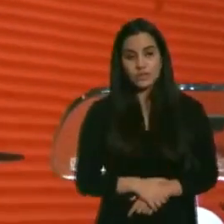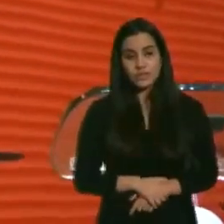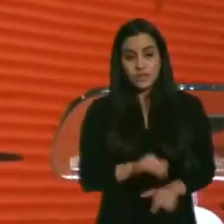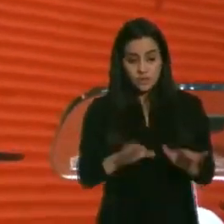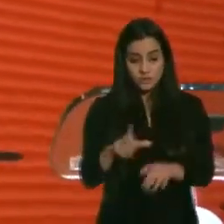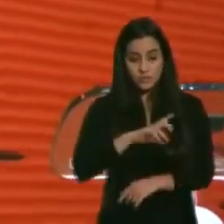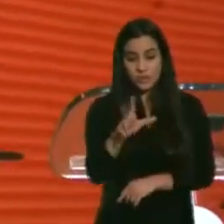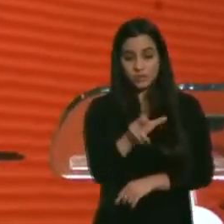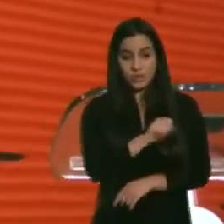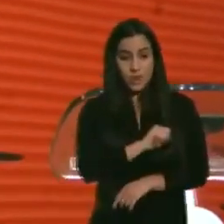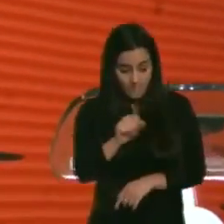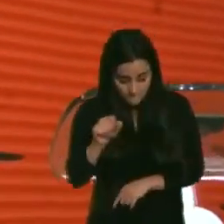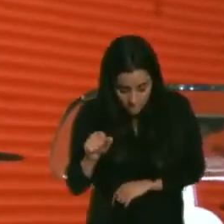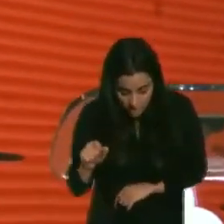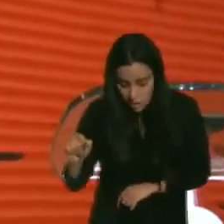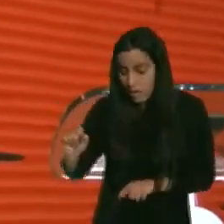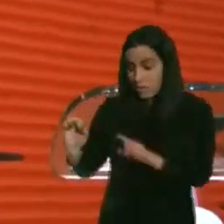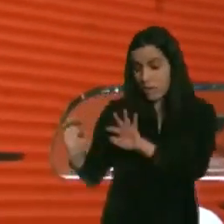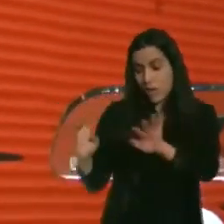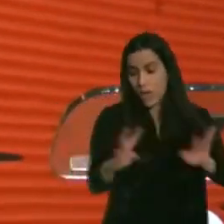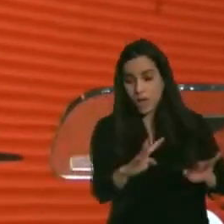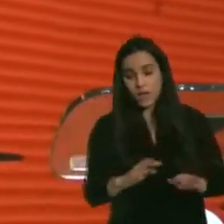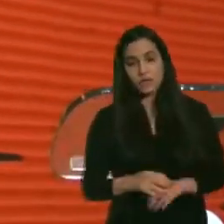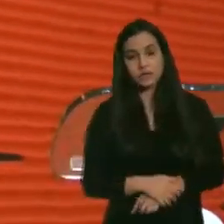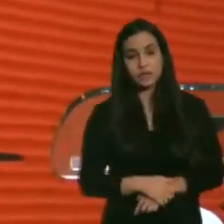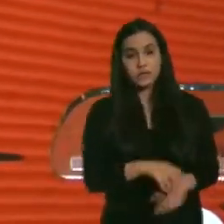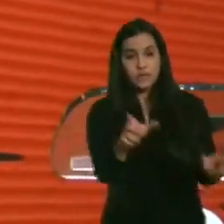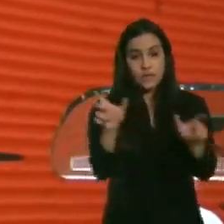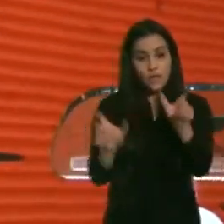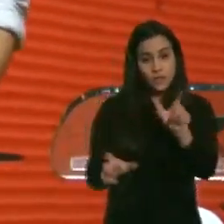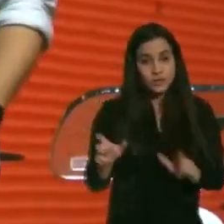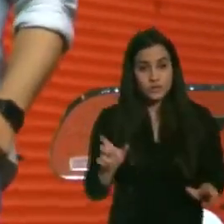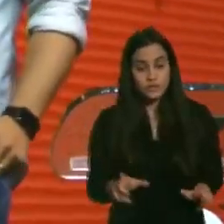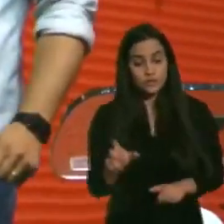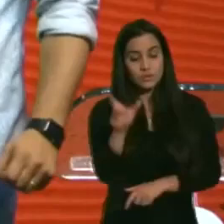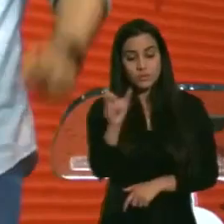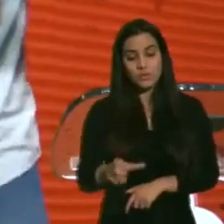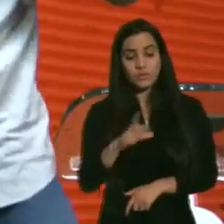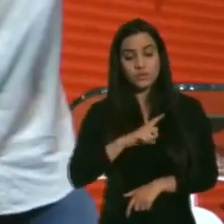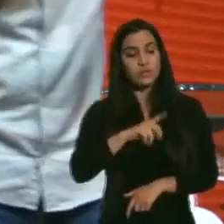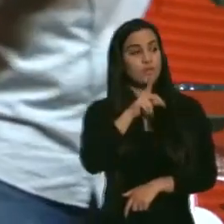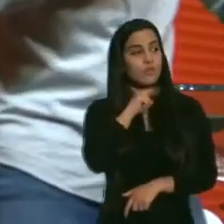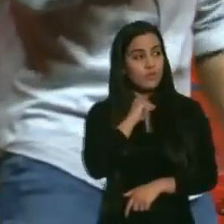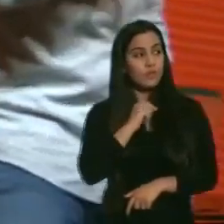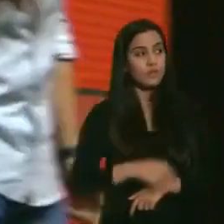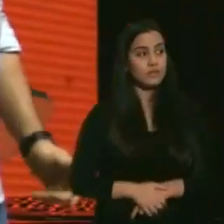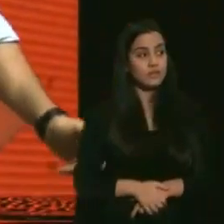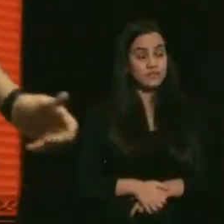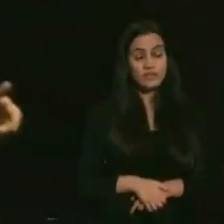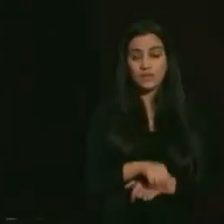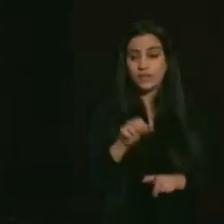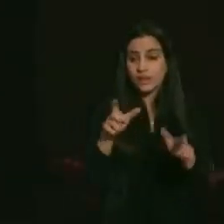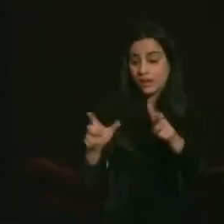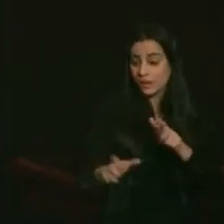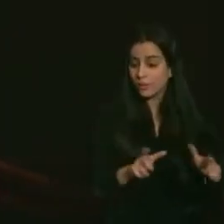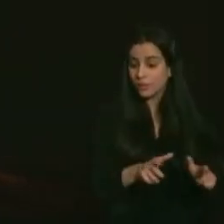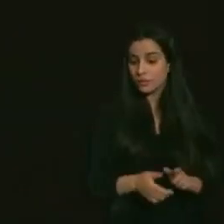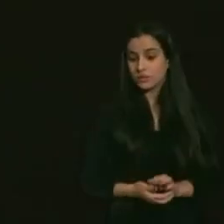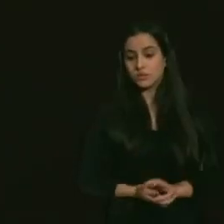uma multidão virá atrás. Aonde estão os sedentos? Aonde estão os famintos?